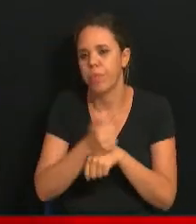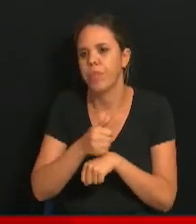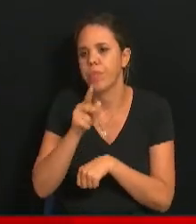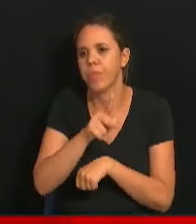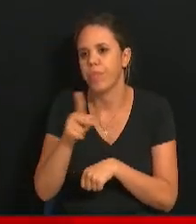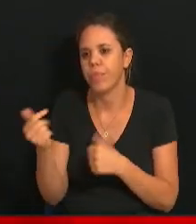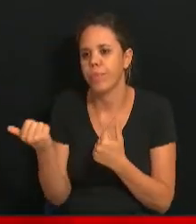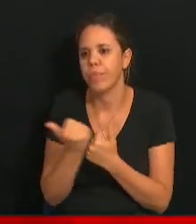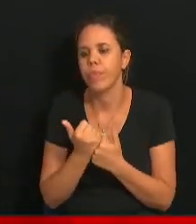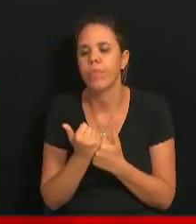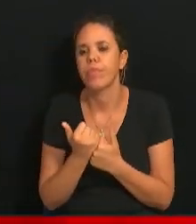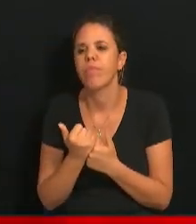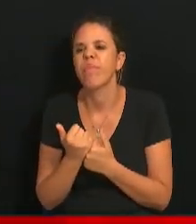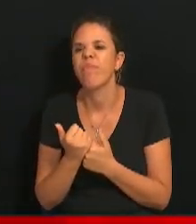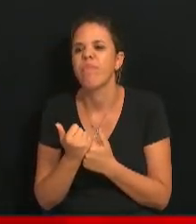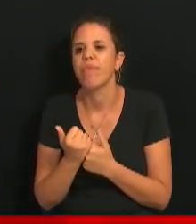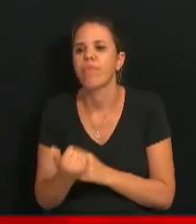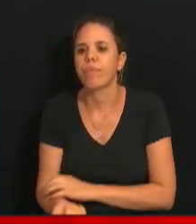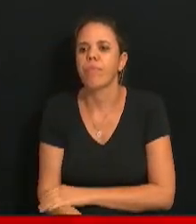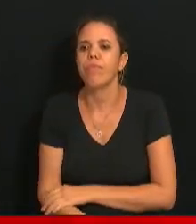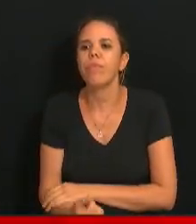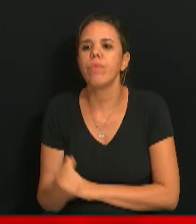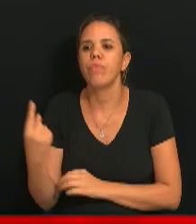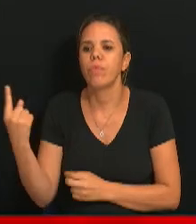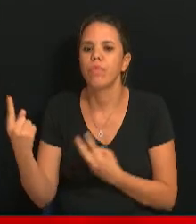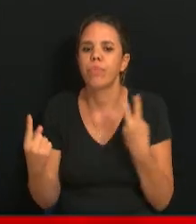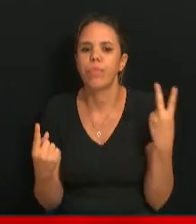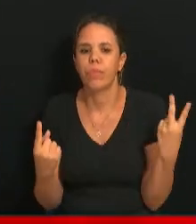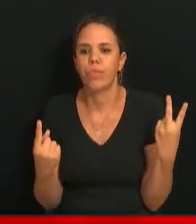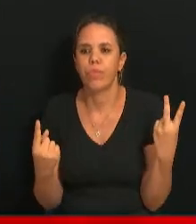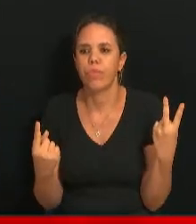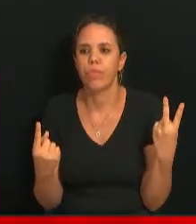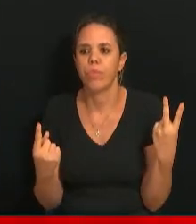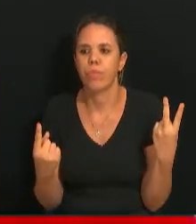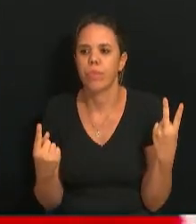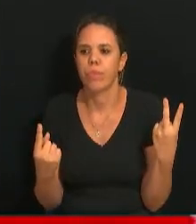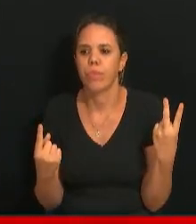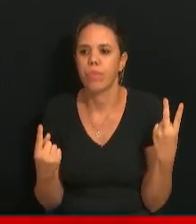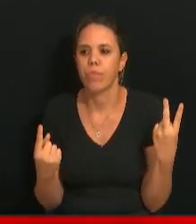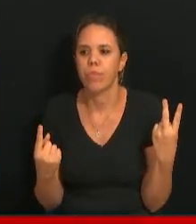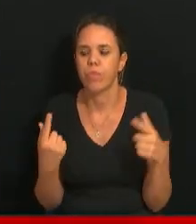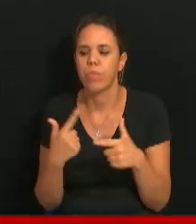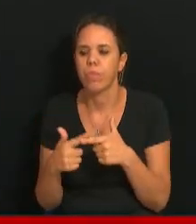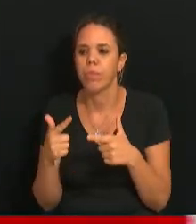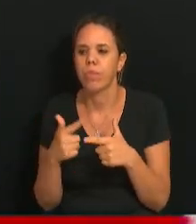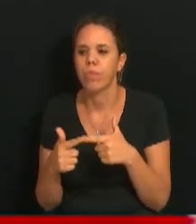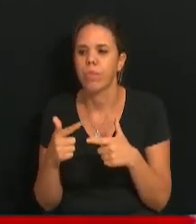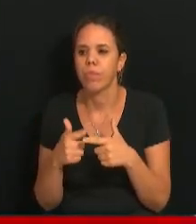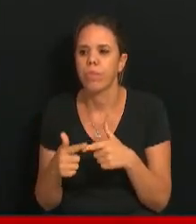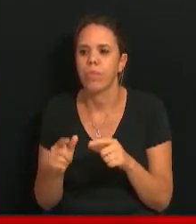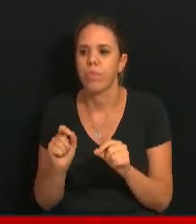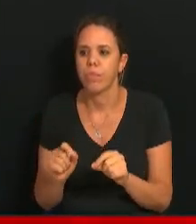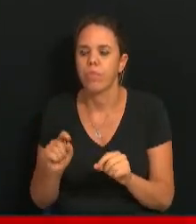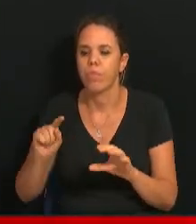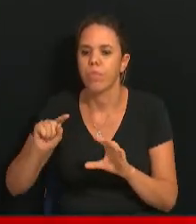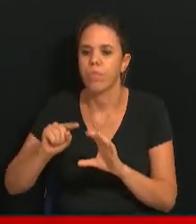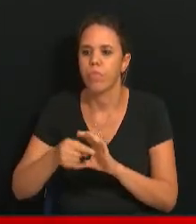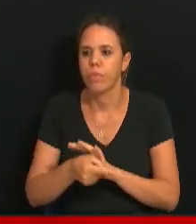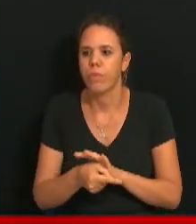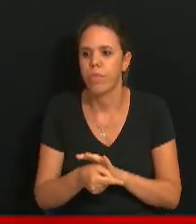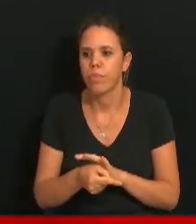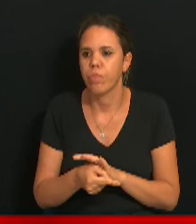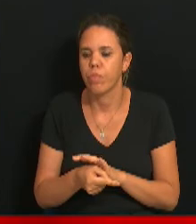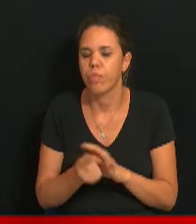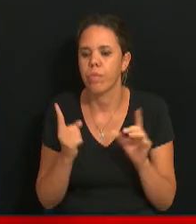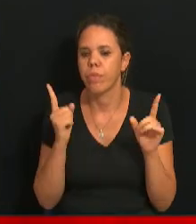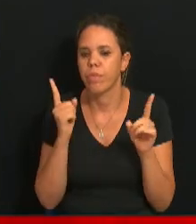adjunto, professoras adjuntas 1 e 2. Foi um sobrevoo, porque o problema ele é bem profundo e bem